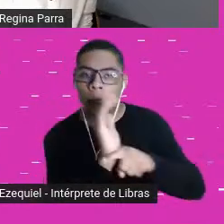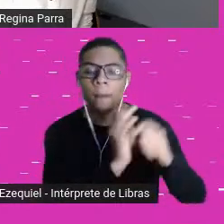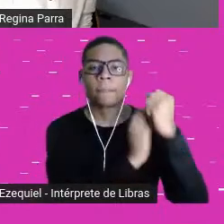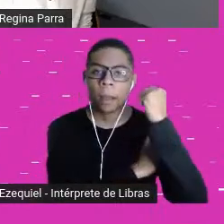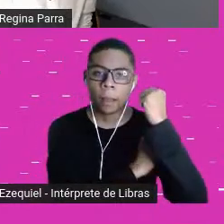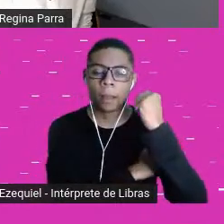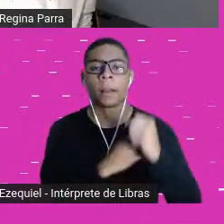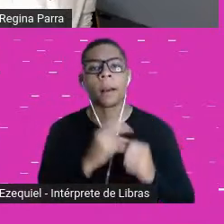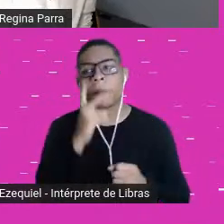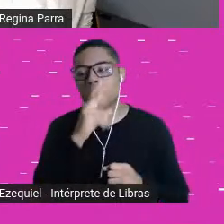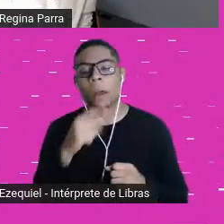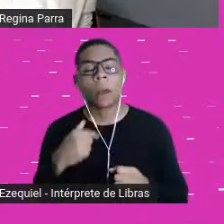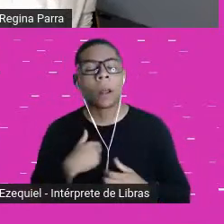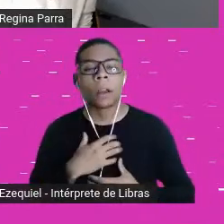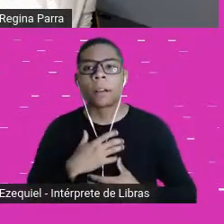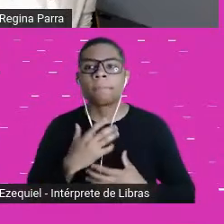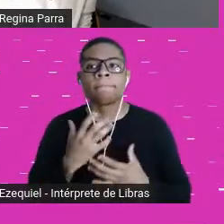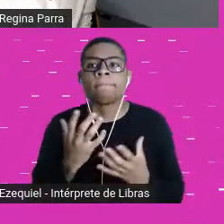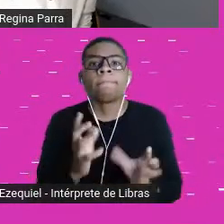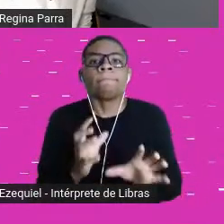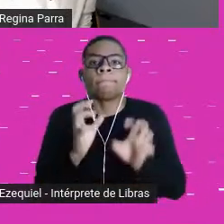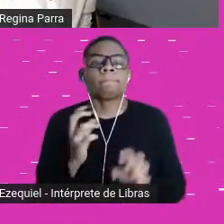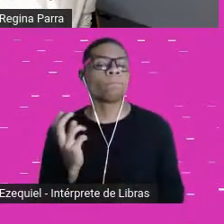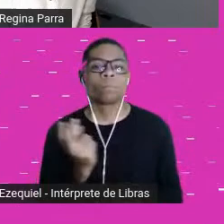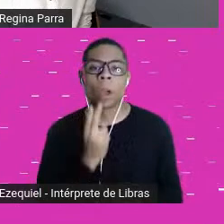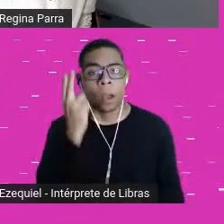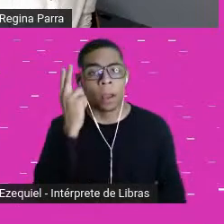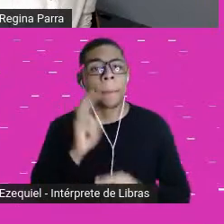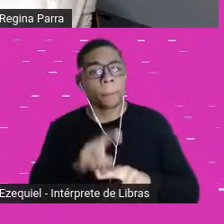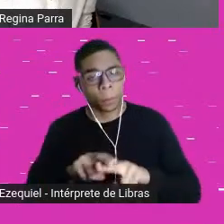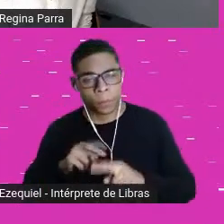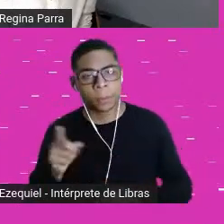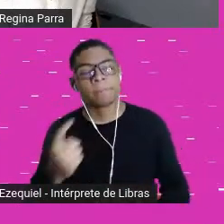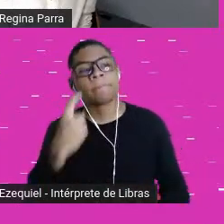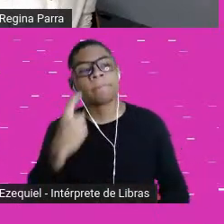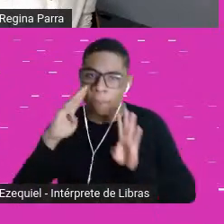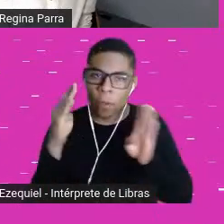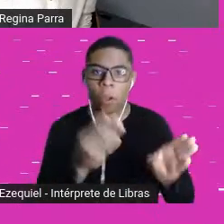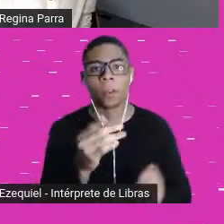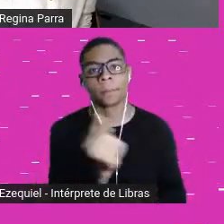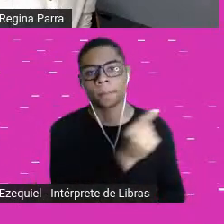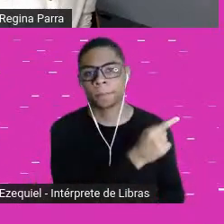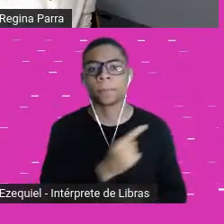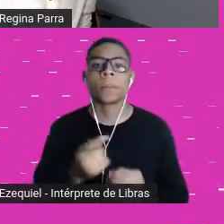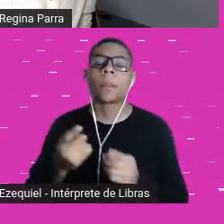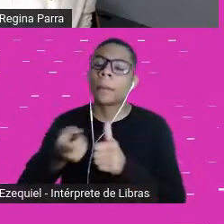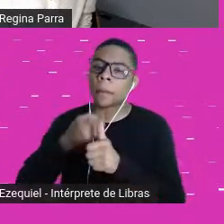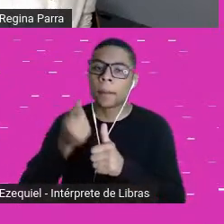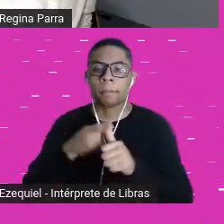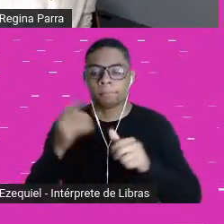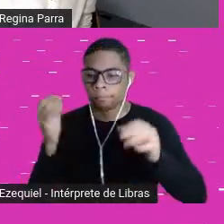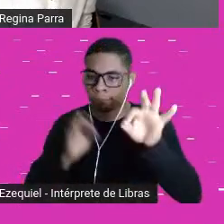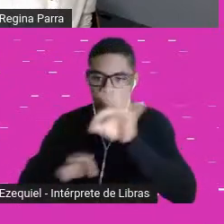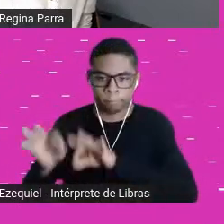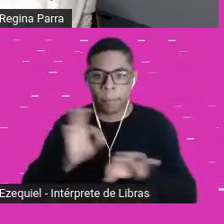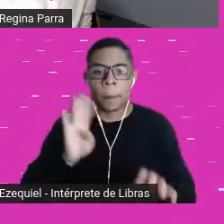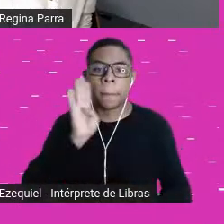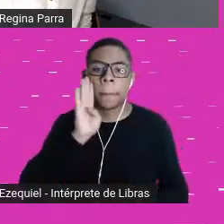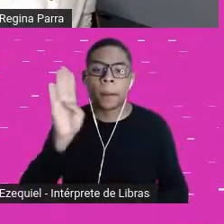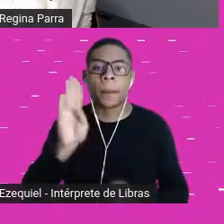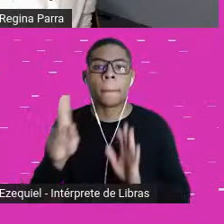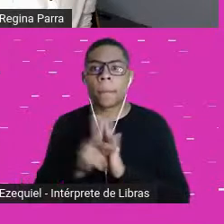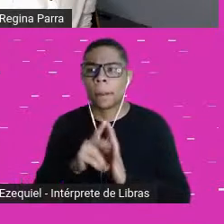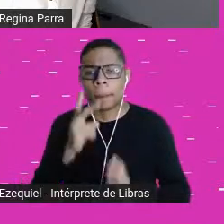de ficar sem fôlego, né? Então, ele propiciou nessa primeira montagem, principalmente, essa fúria,